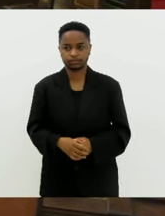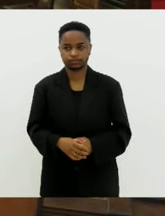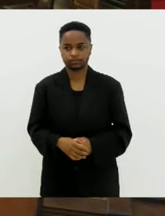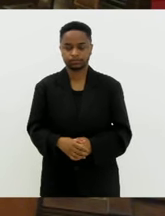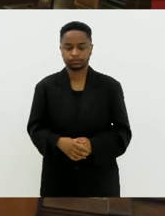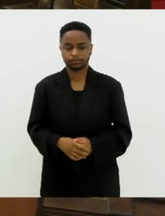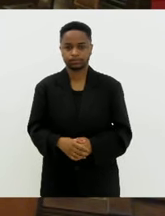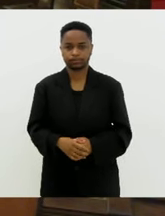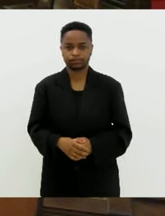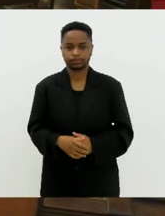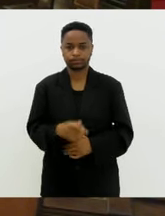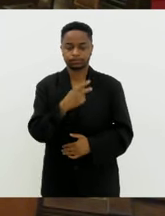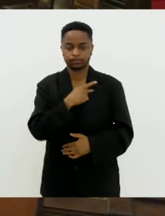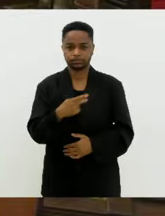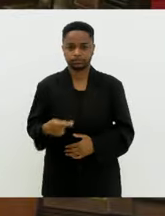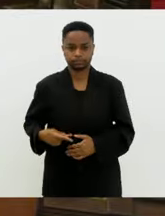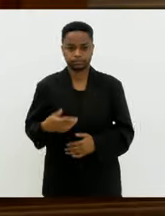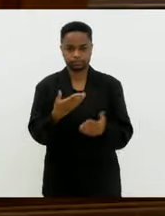Senhora presidente,